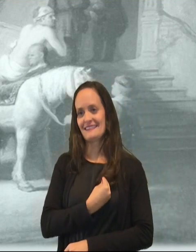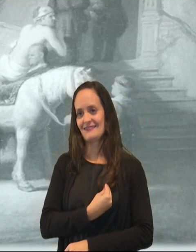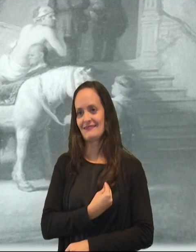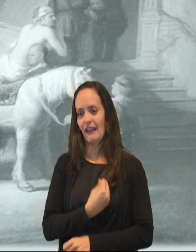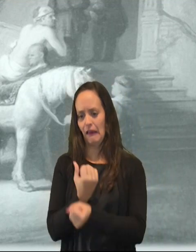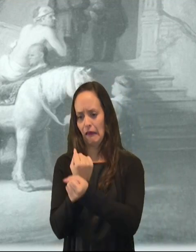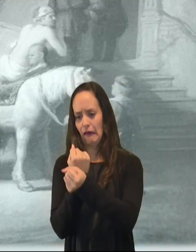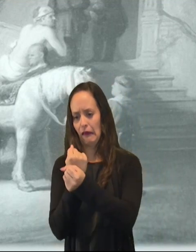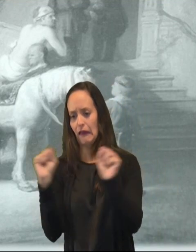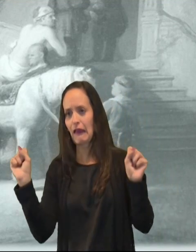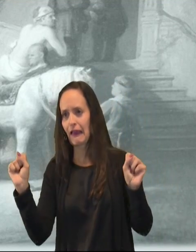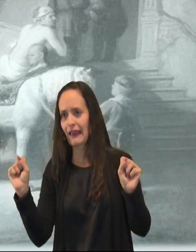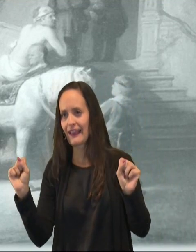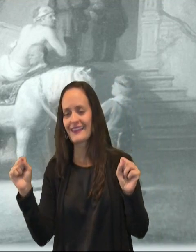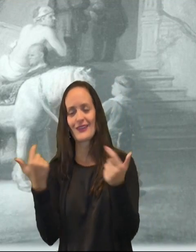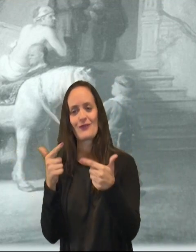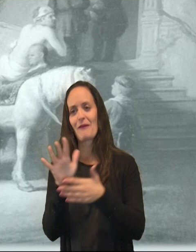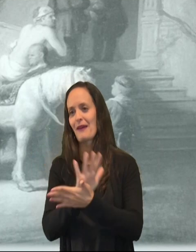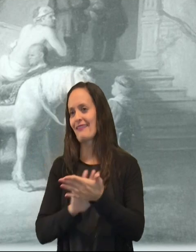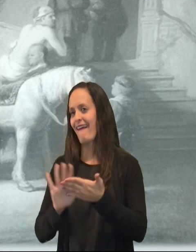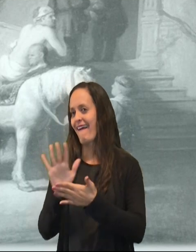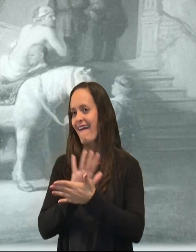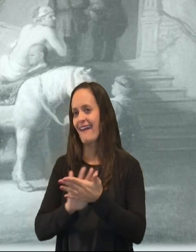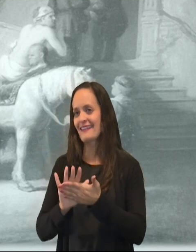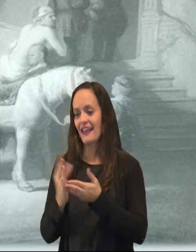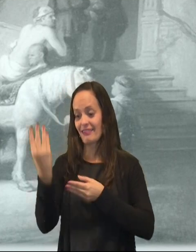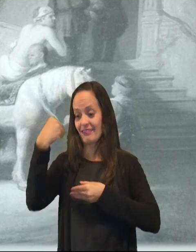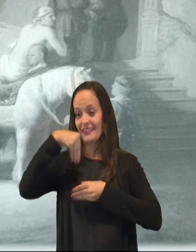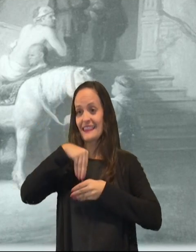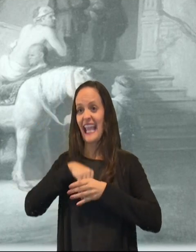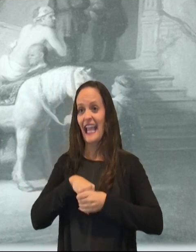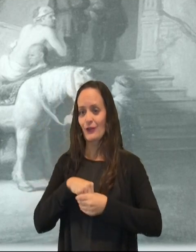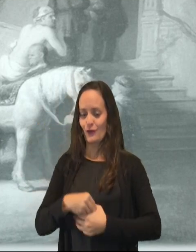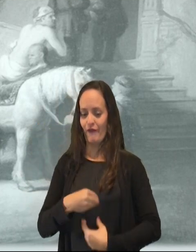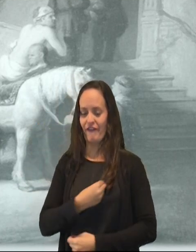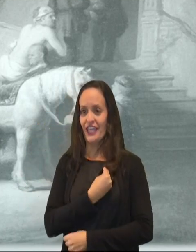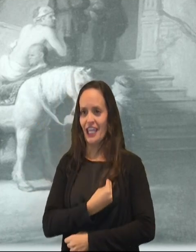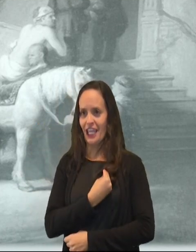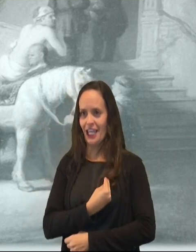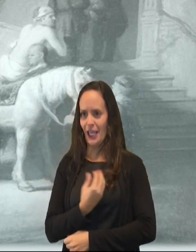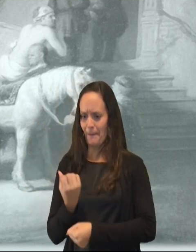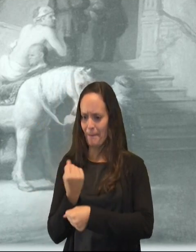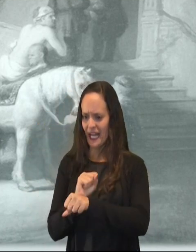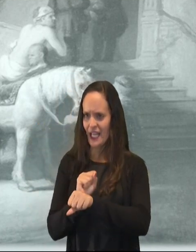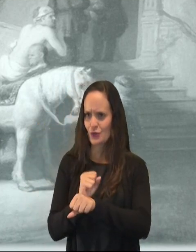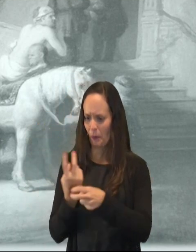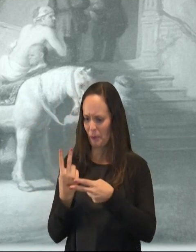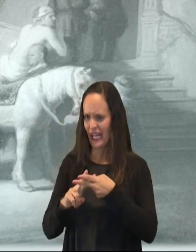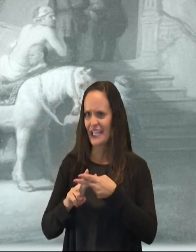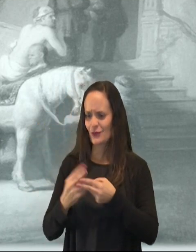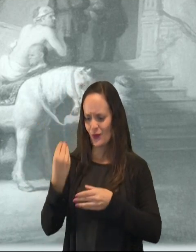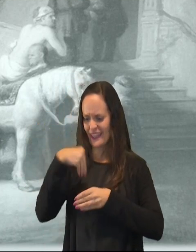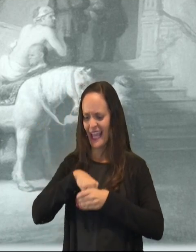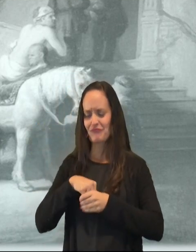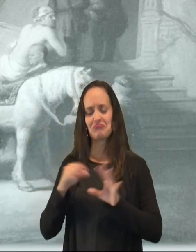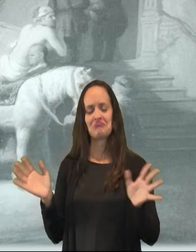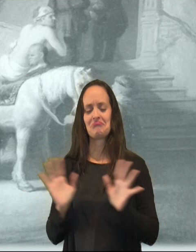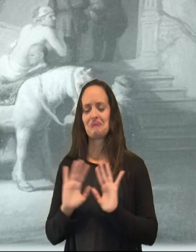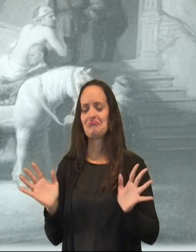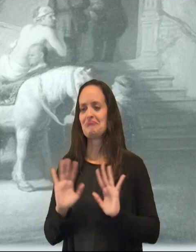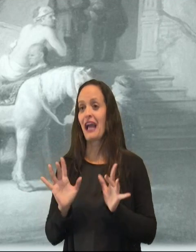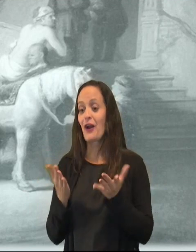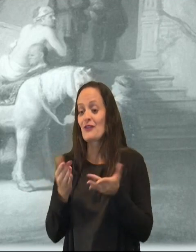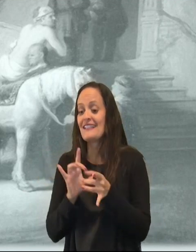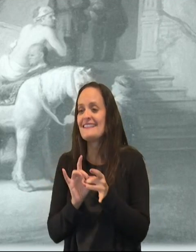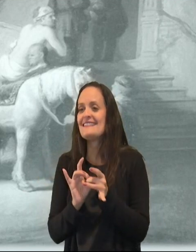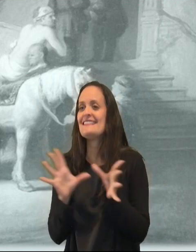Tinha um nome, aquela parte interior. Era para os perigosos, era para aqueles de segurança máxima. Não havia janela, não